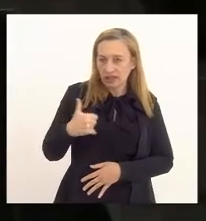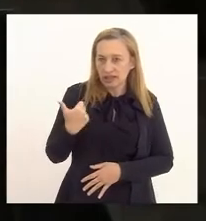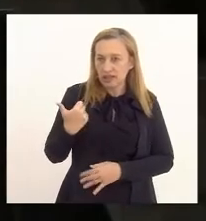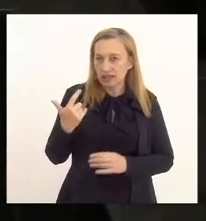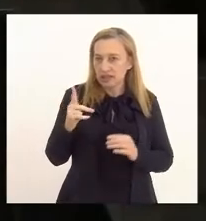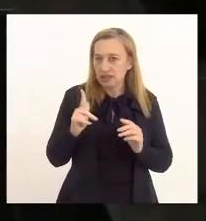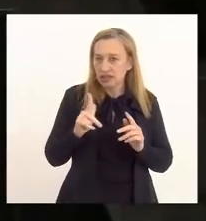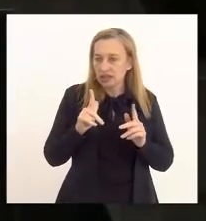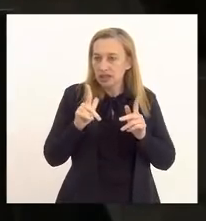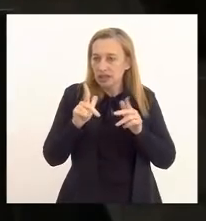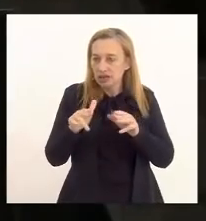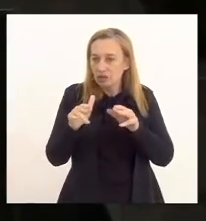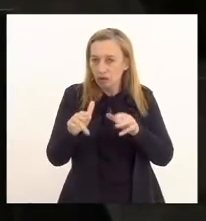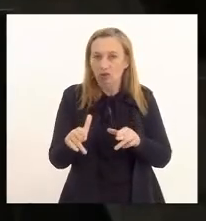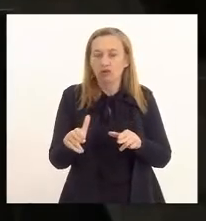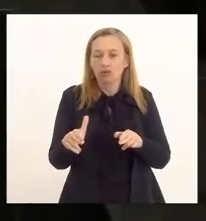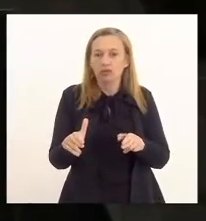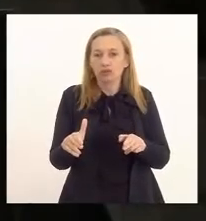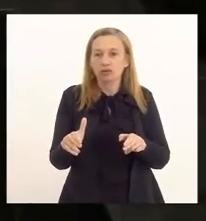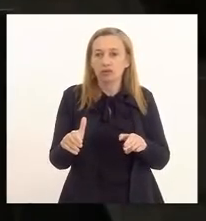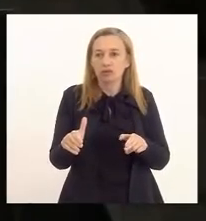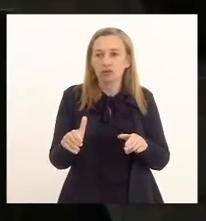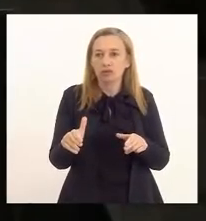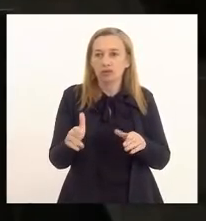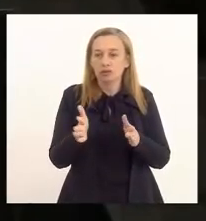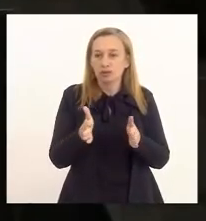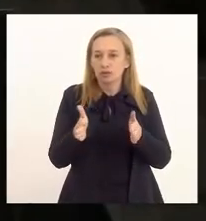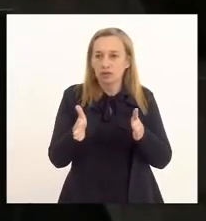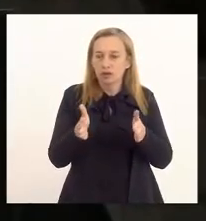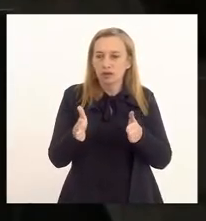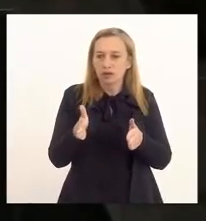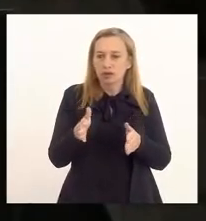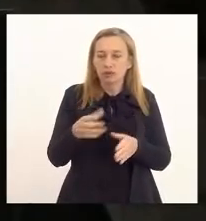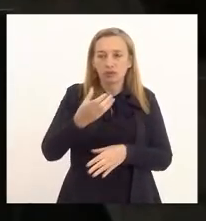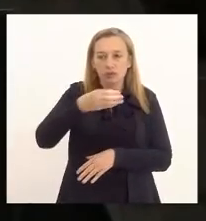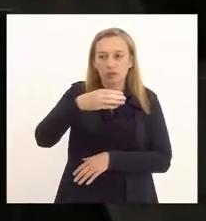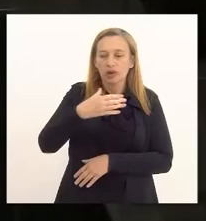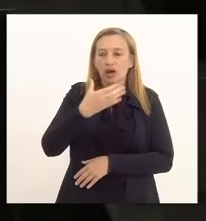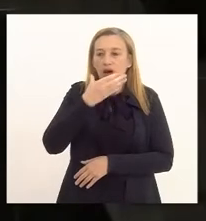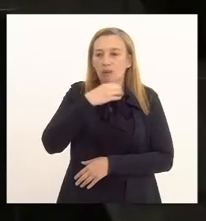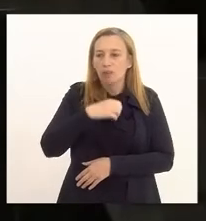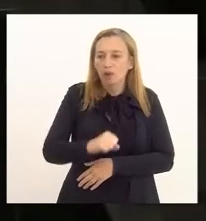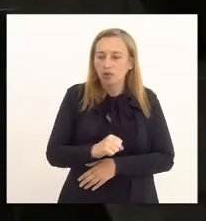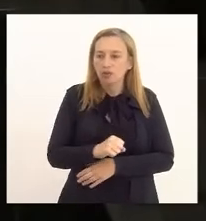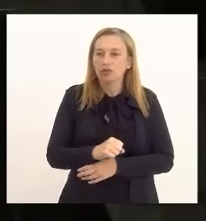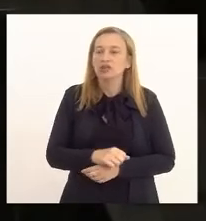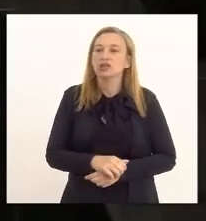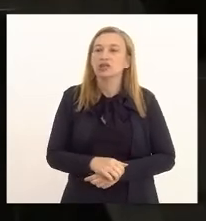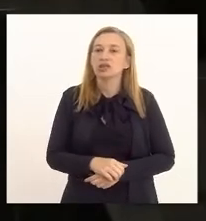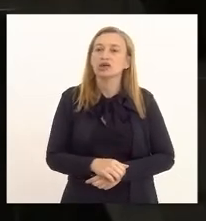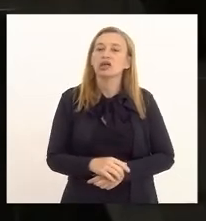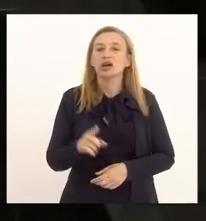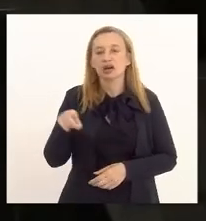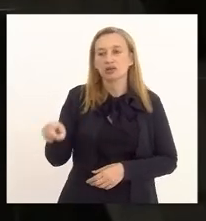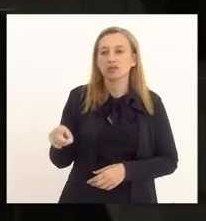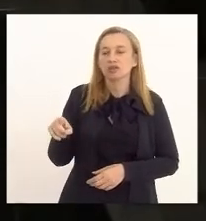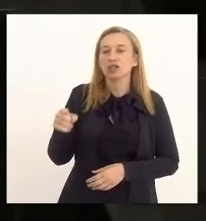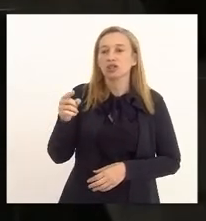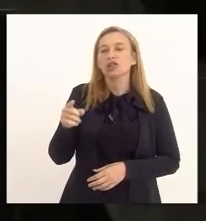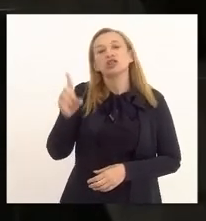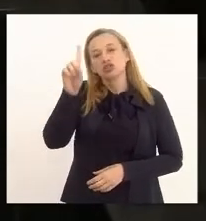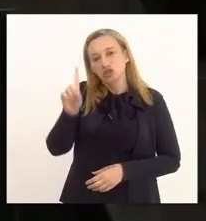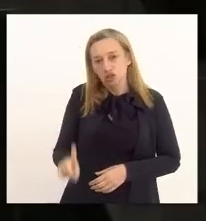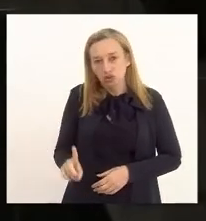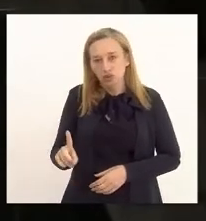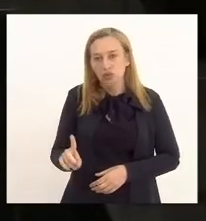linhagem crítica e libertária de Paulo Freire. Felisberta foi diretora da Faculdade de Educação da UF,